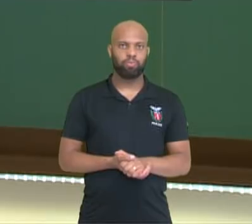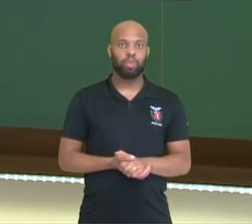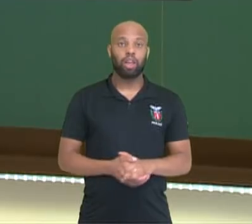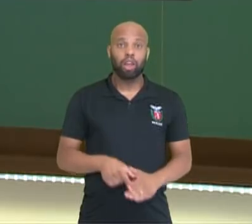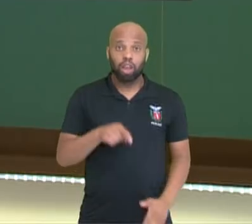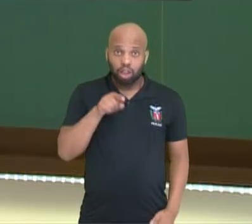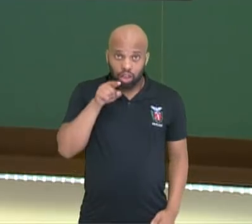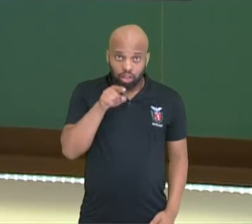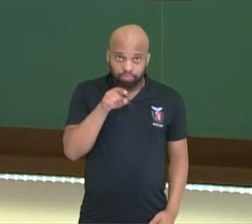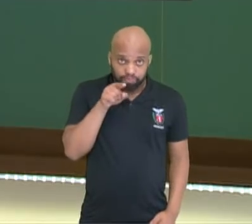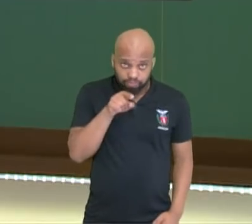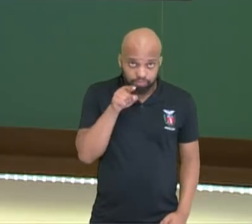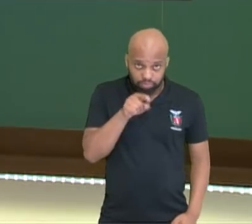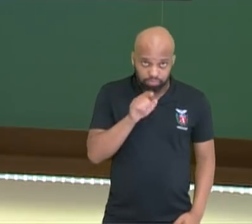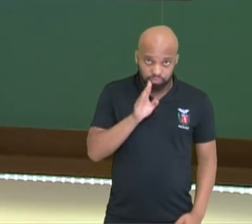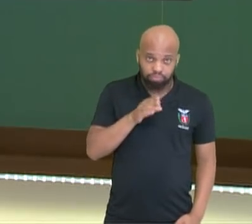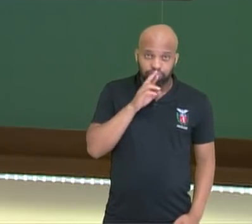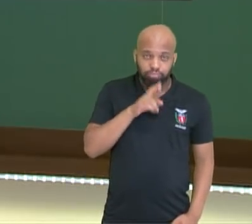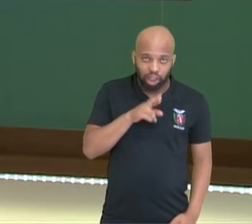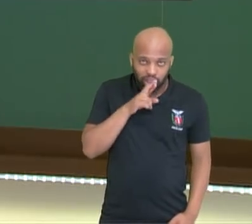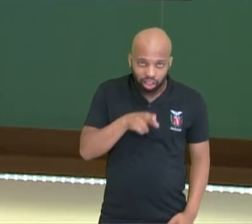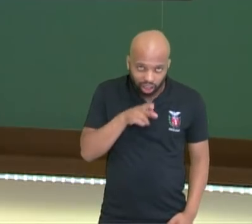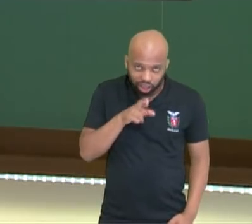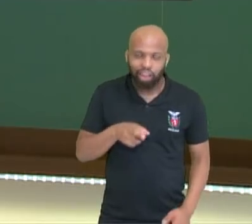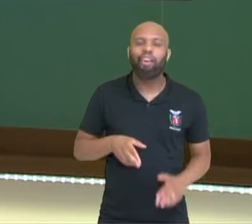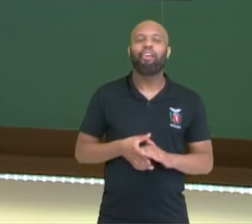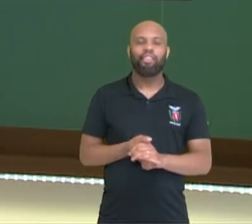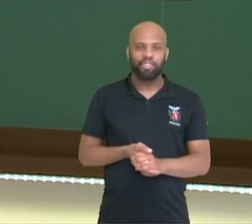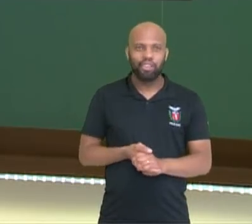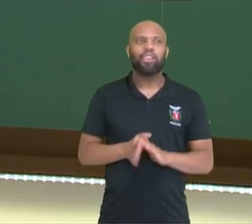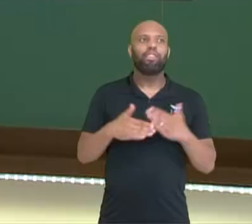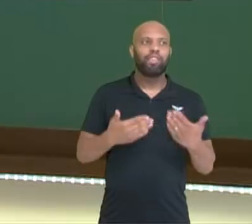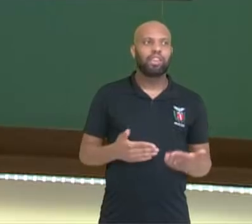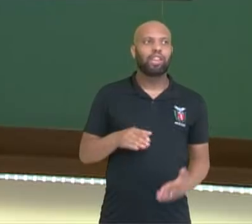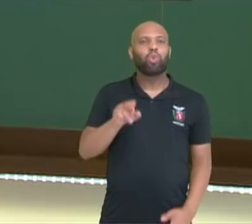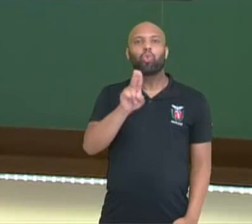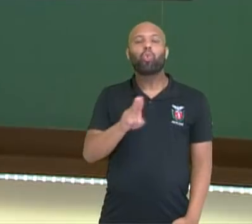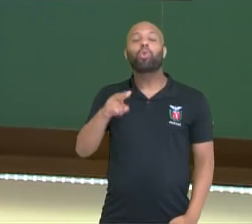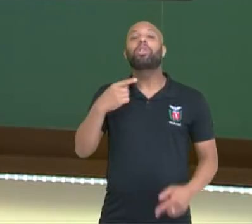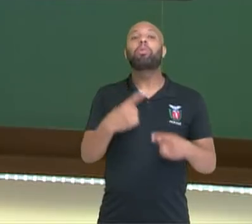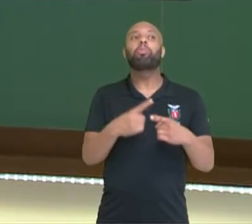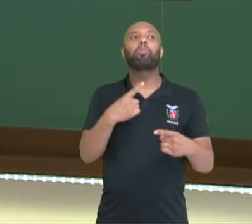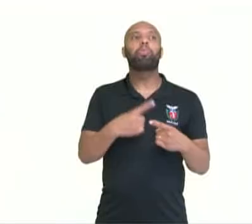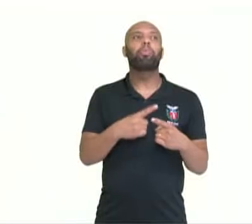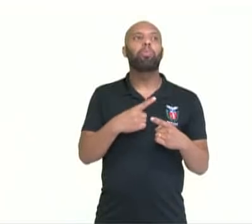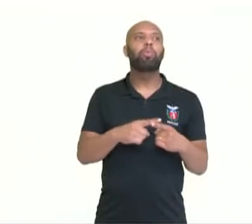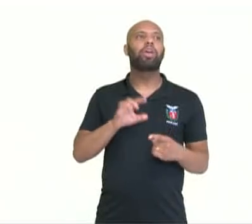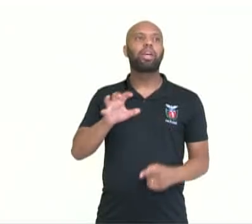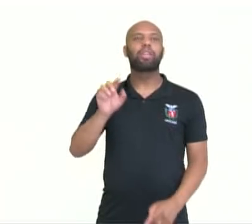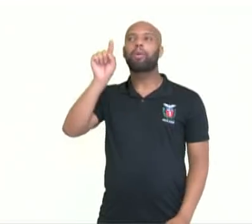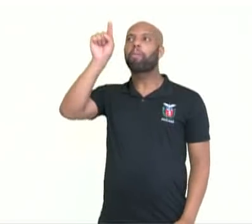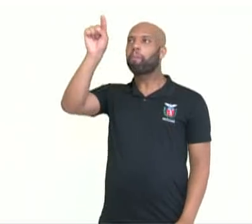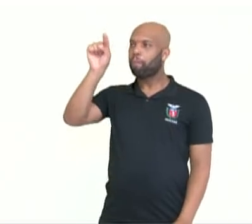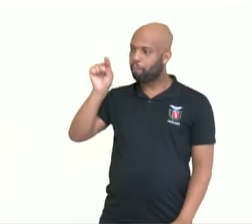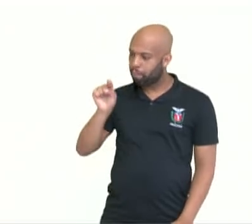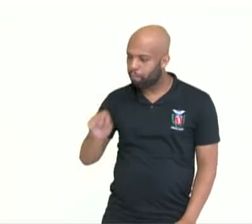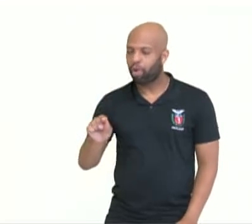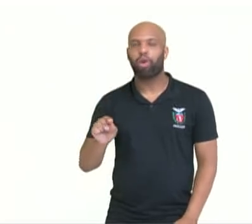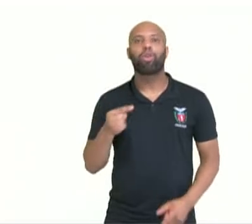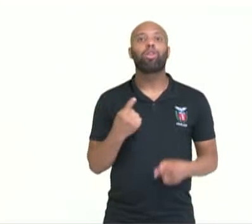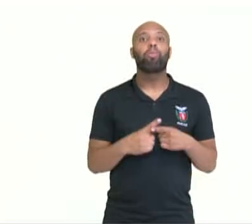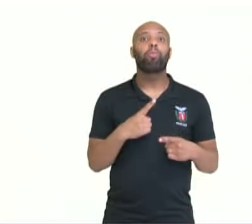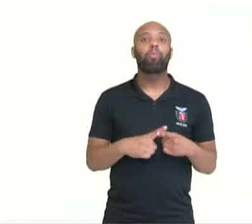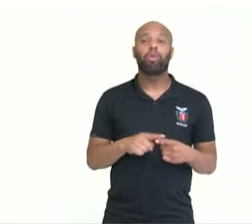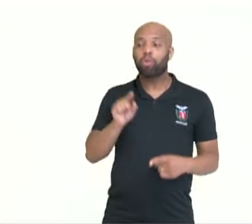Prontinho, professora, está respondido. Ele usa o ponto de exclamação porque o nosso ponto